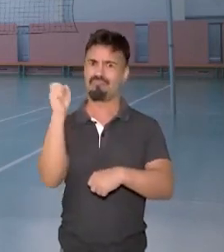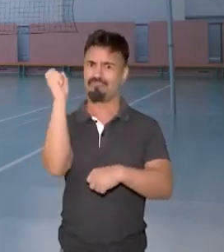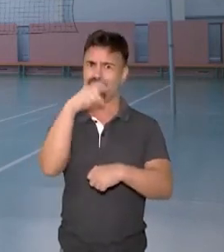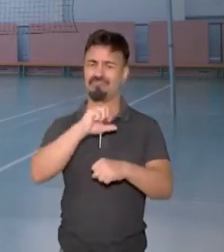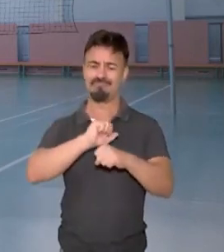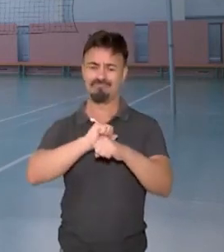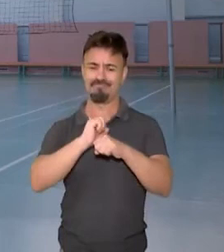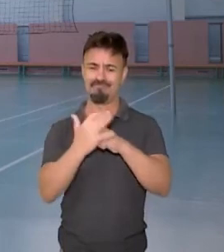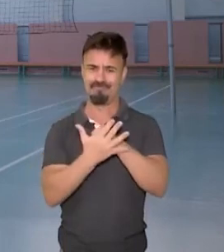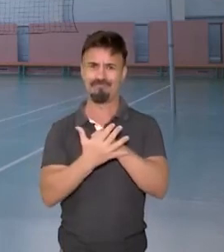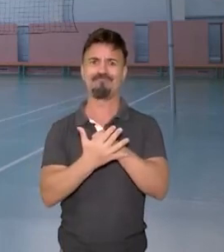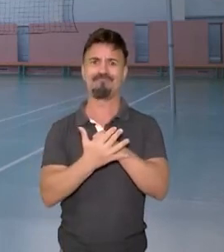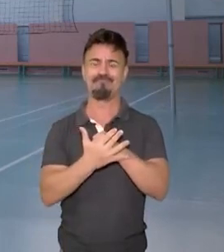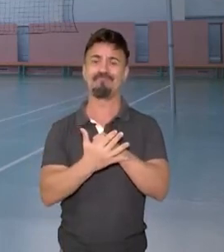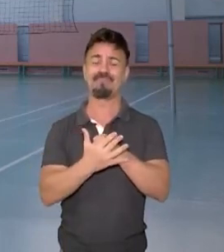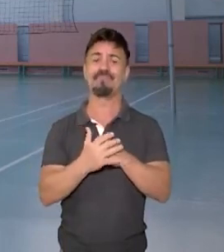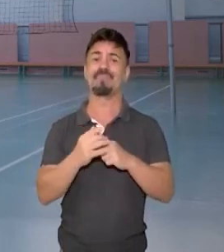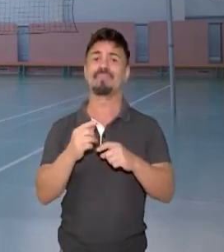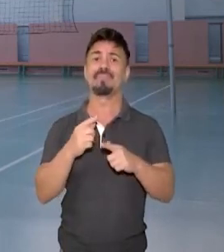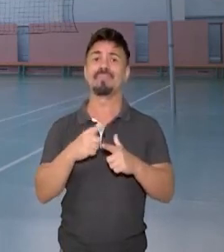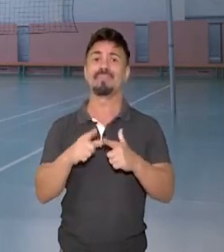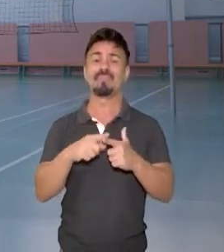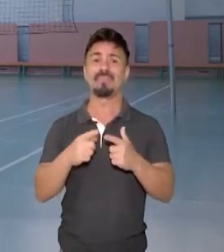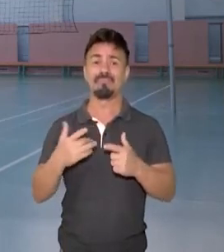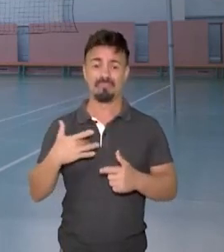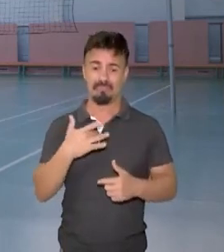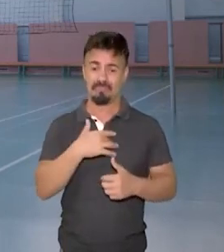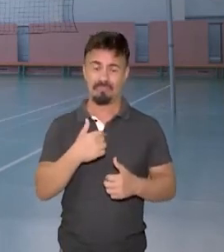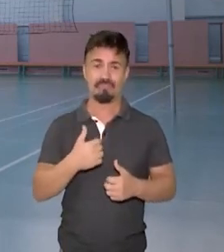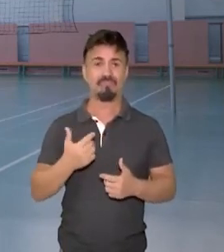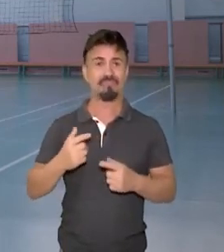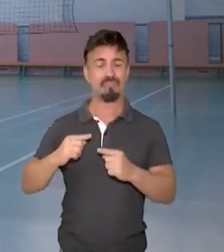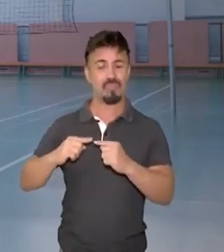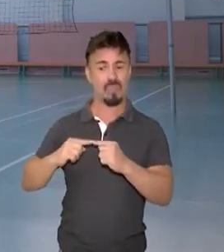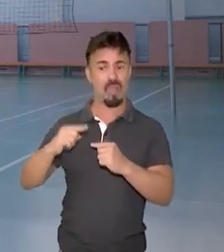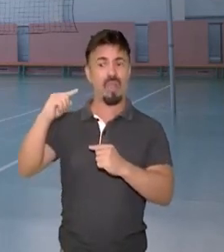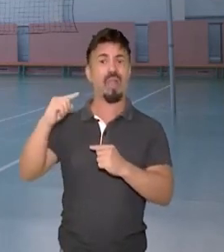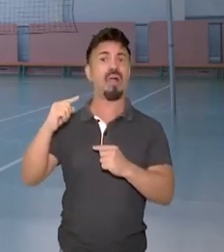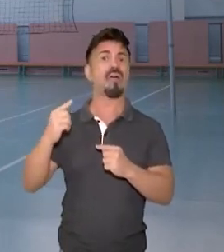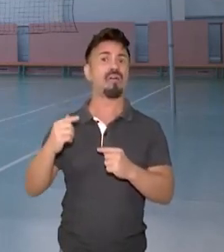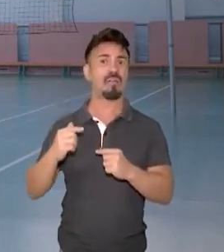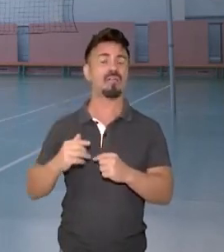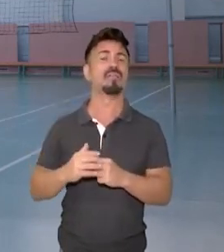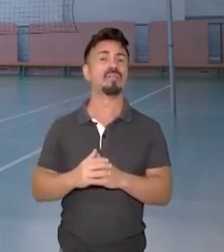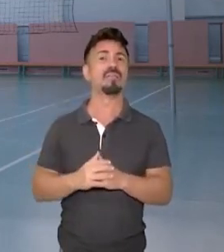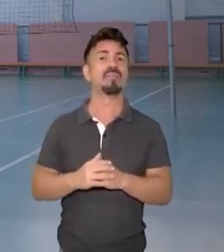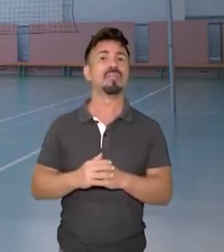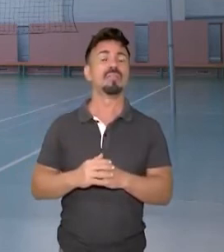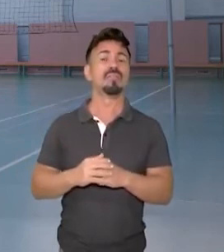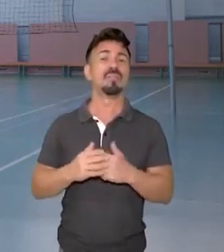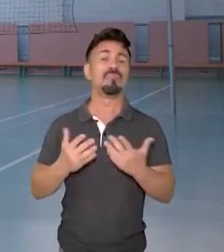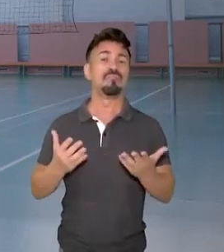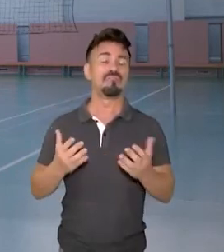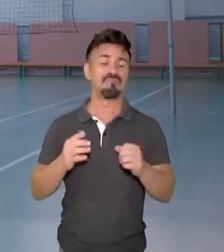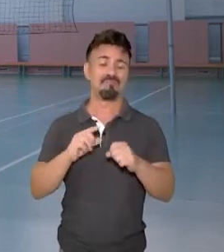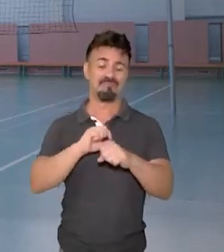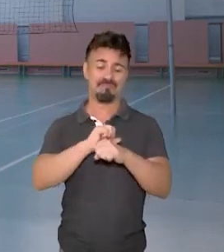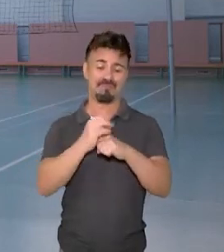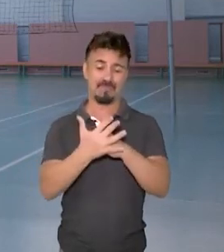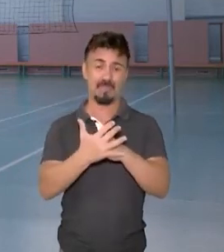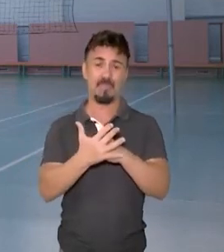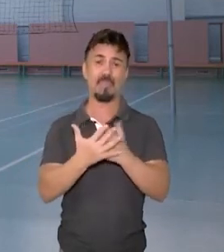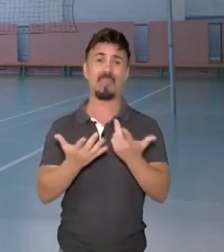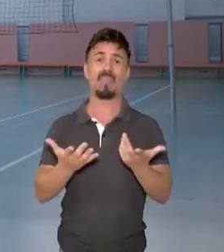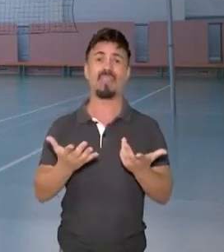que aumentar a nossa imunidade certo pessoal Então quais nesse momento que é justamente a pandemia que a